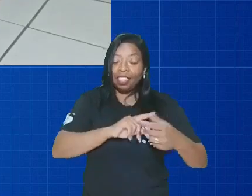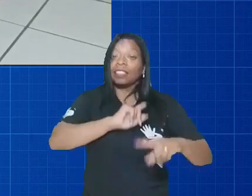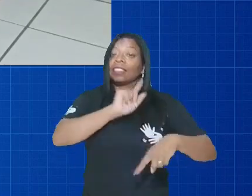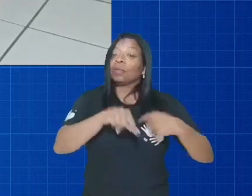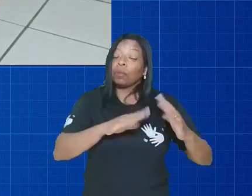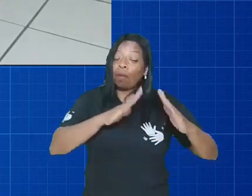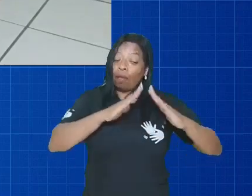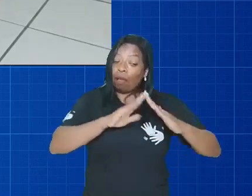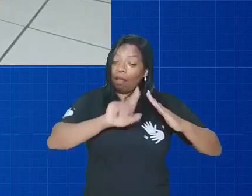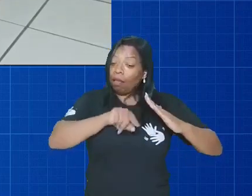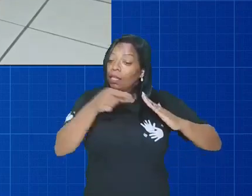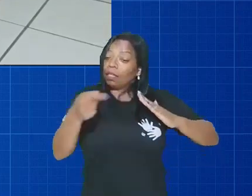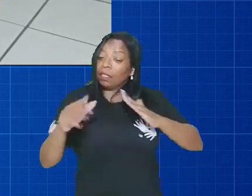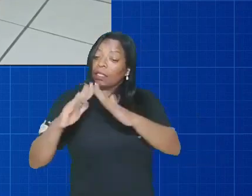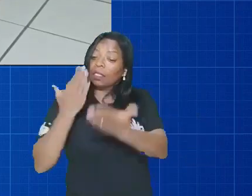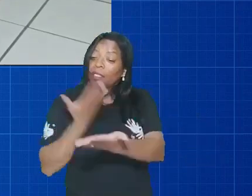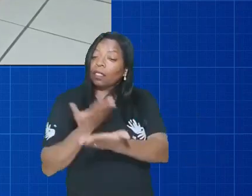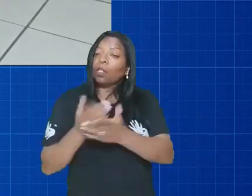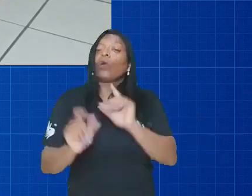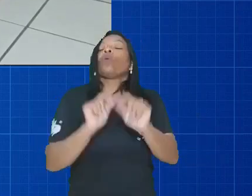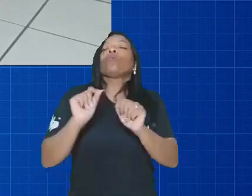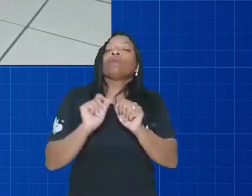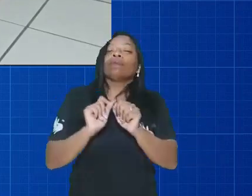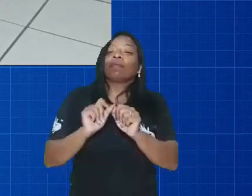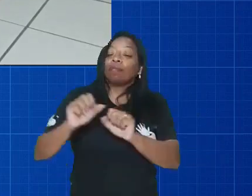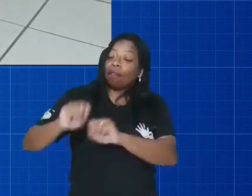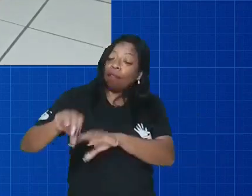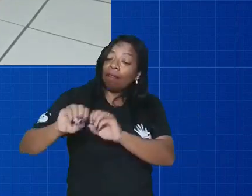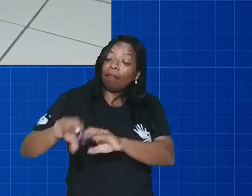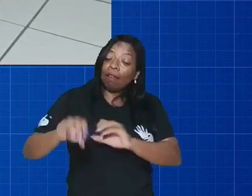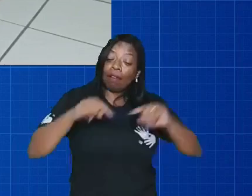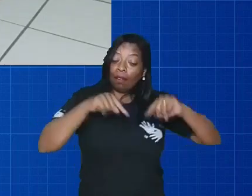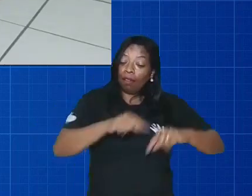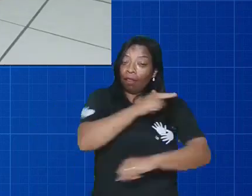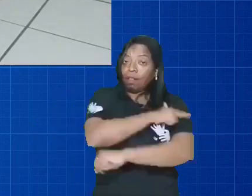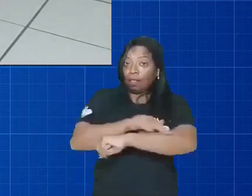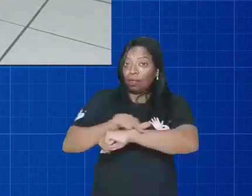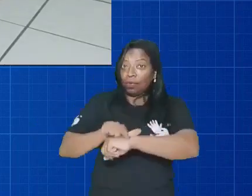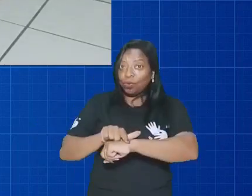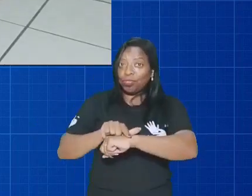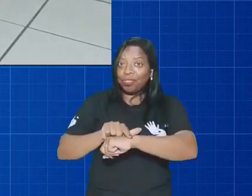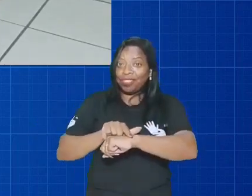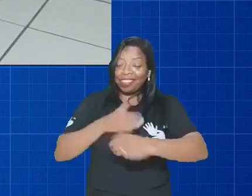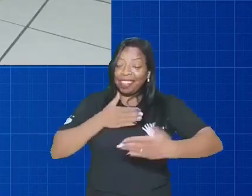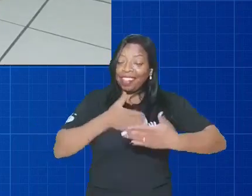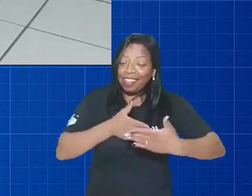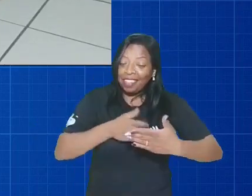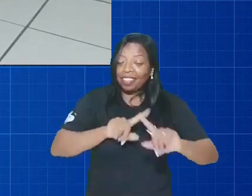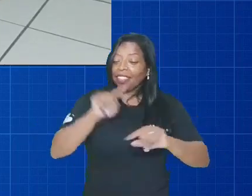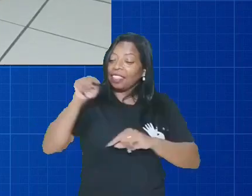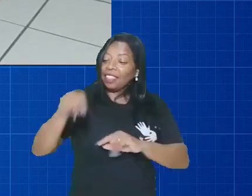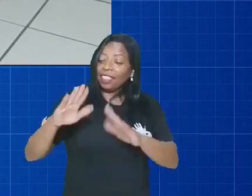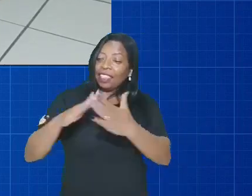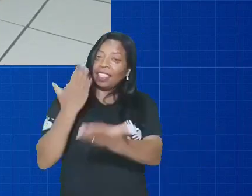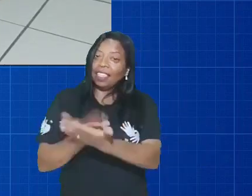continuar sendo dos pais e responsáveis. O que é da escola, continuar sendo o que é da escola. O que é do profissional de saúde, continuar